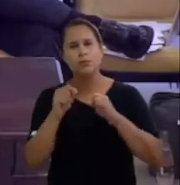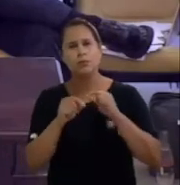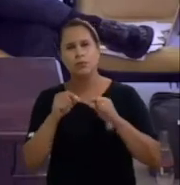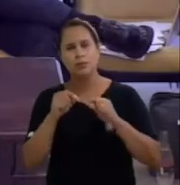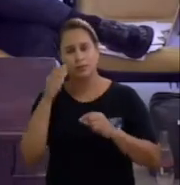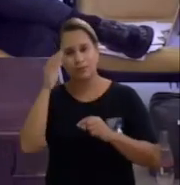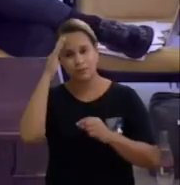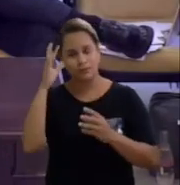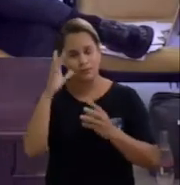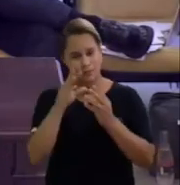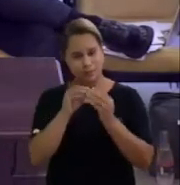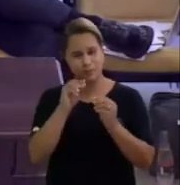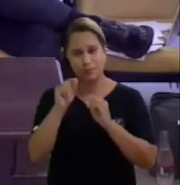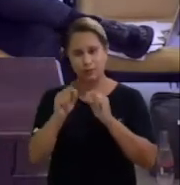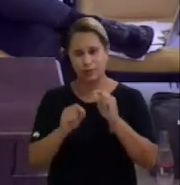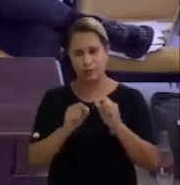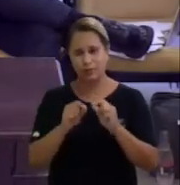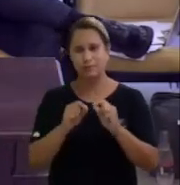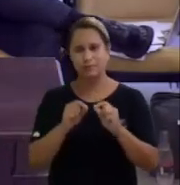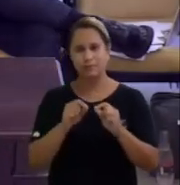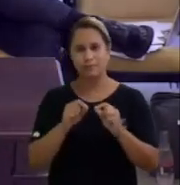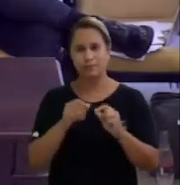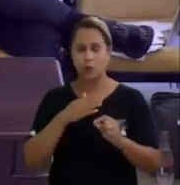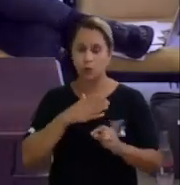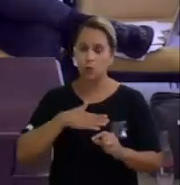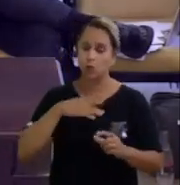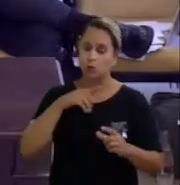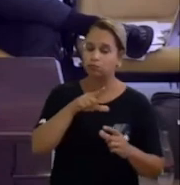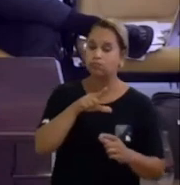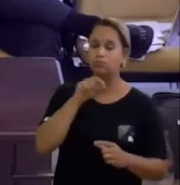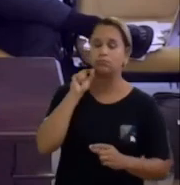peculiaridades, eu gostaria de fazer ainda alguns destaques.